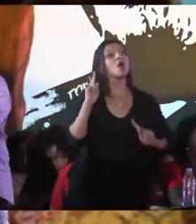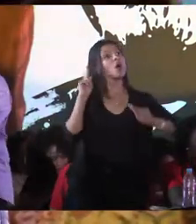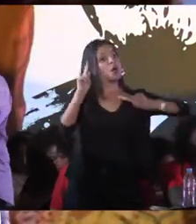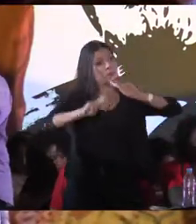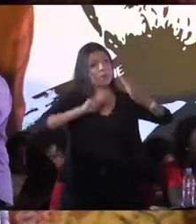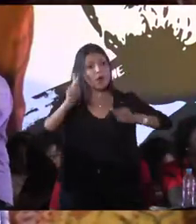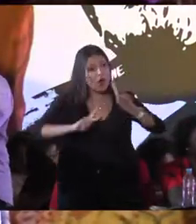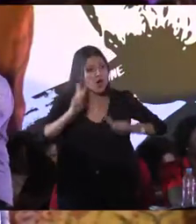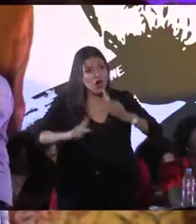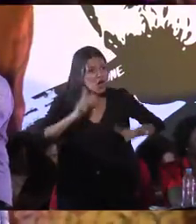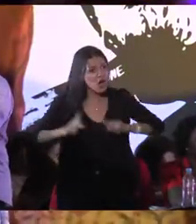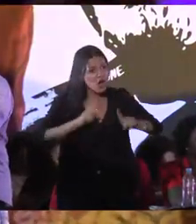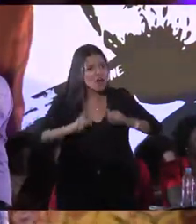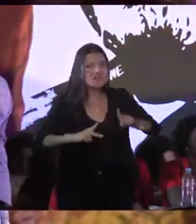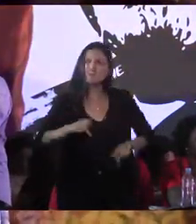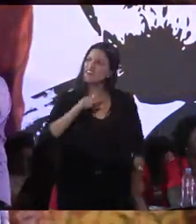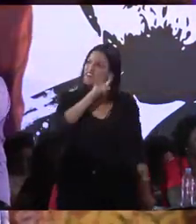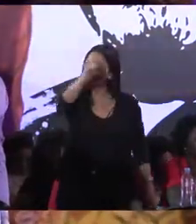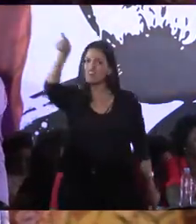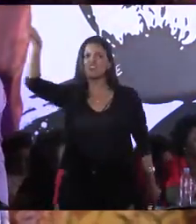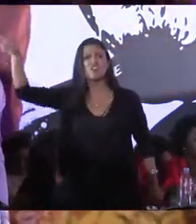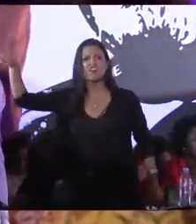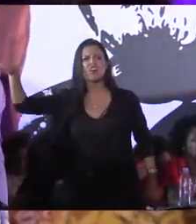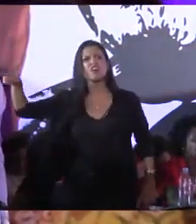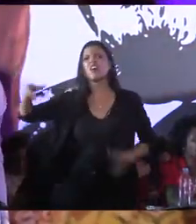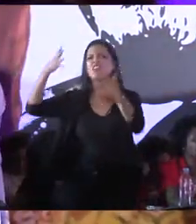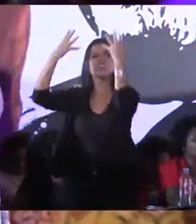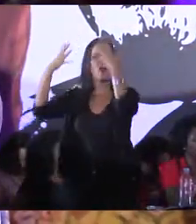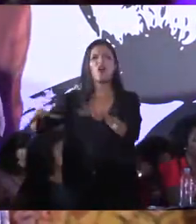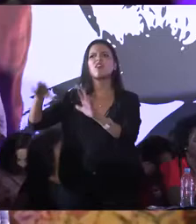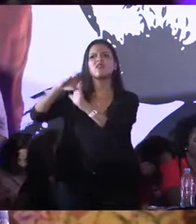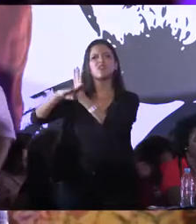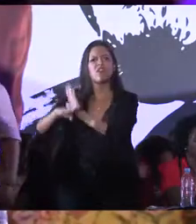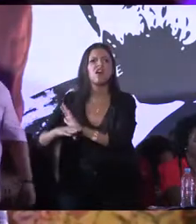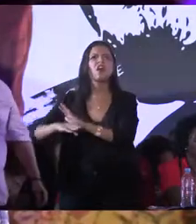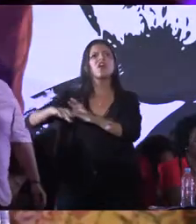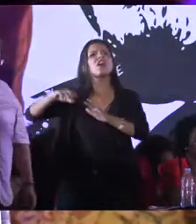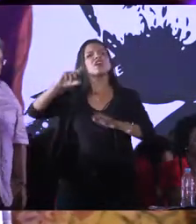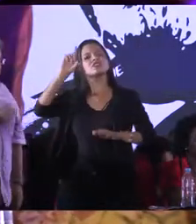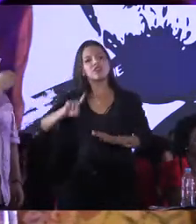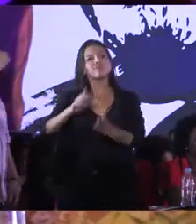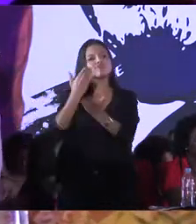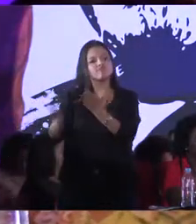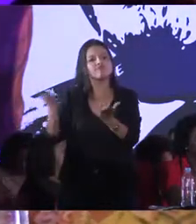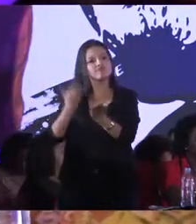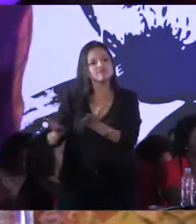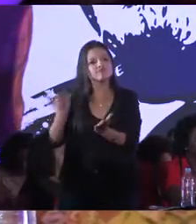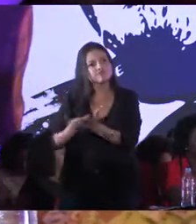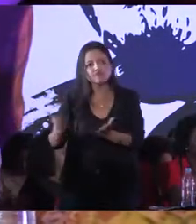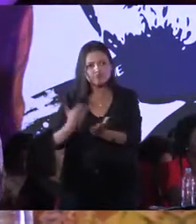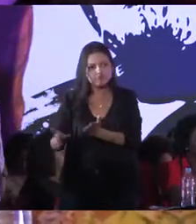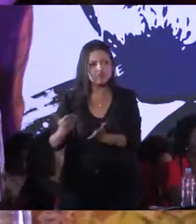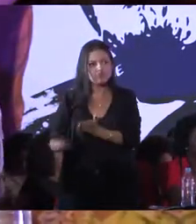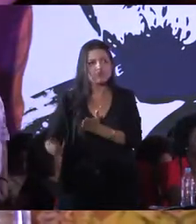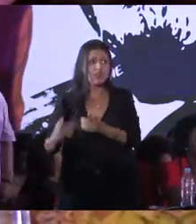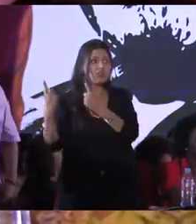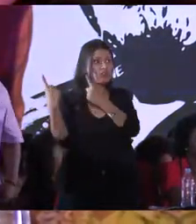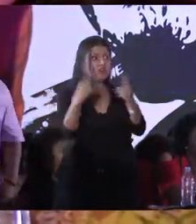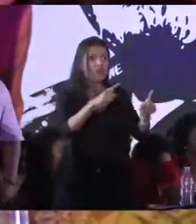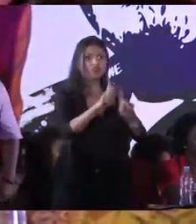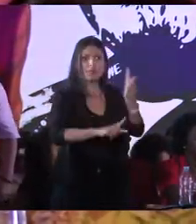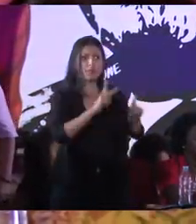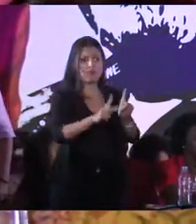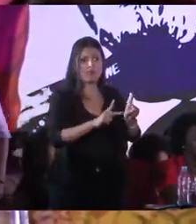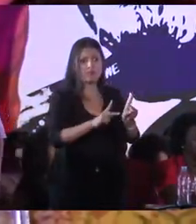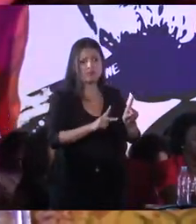quer mais essa agenda de desmonte, depõe contra os sonhos do nosso povo.